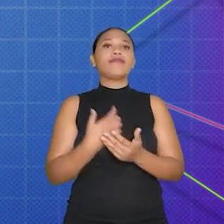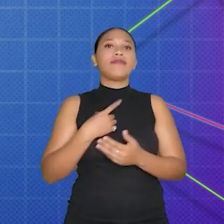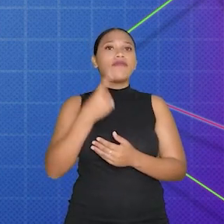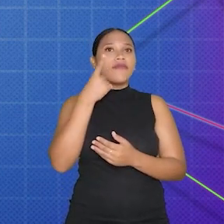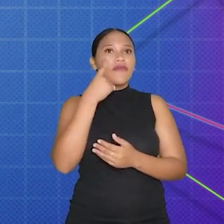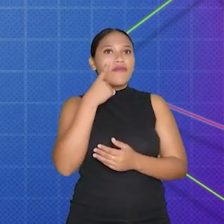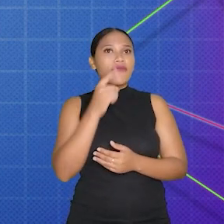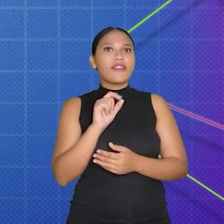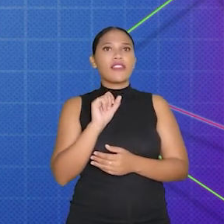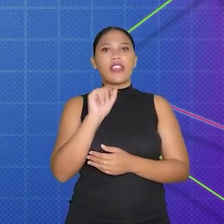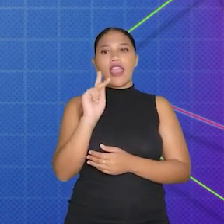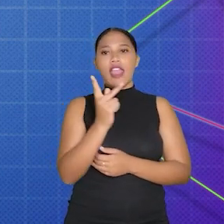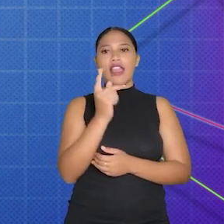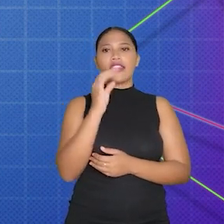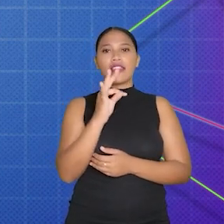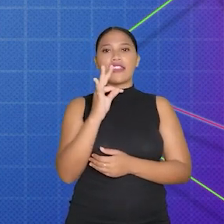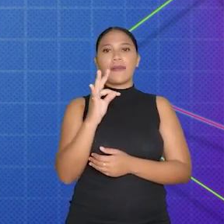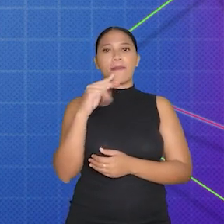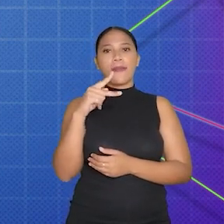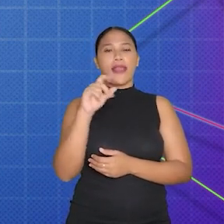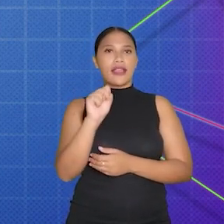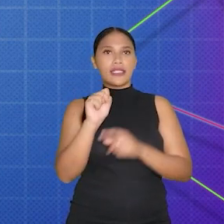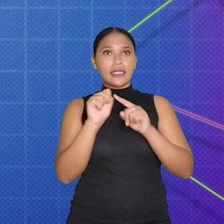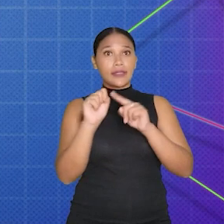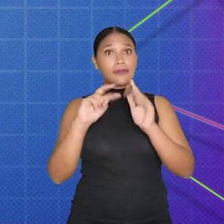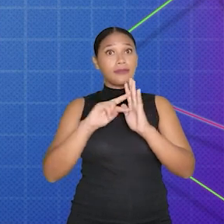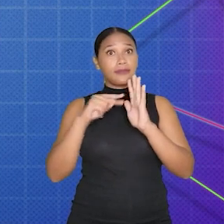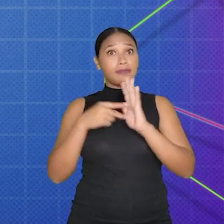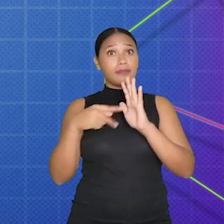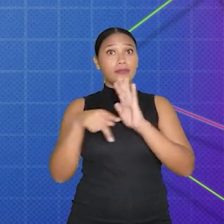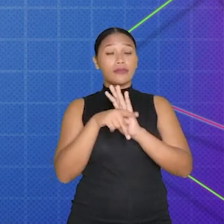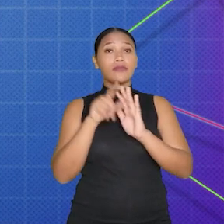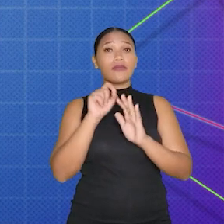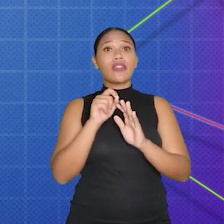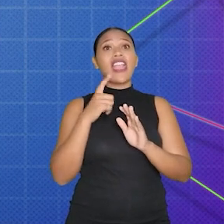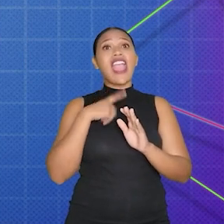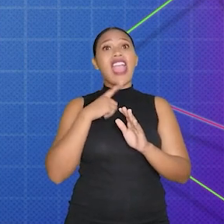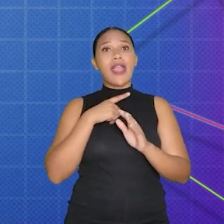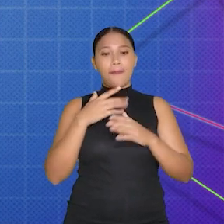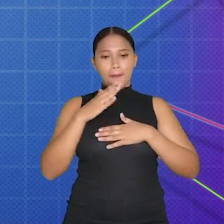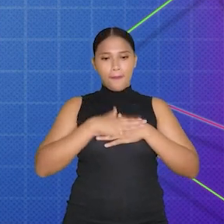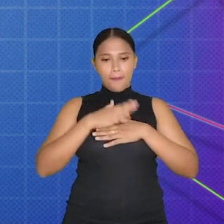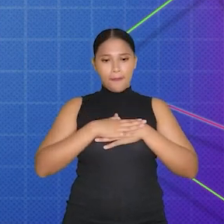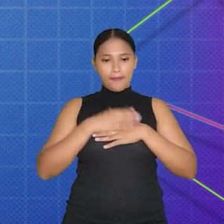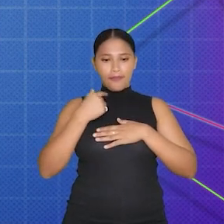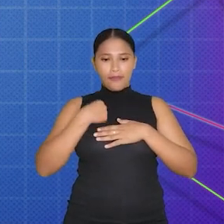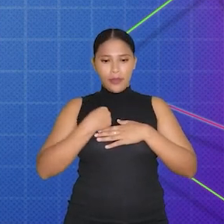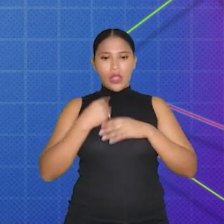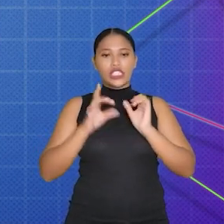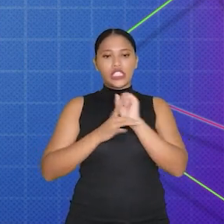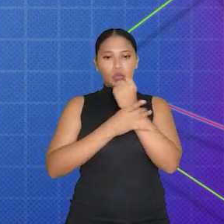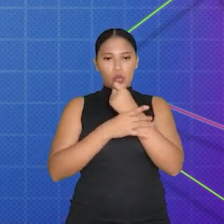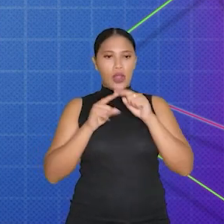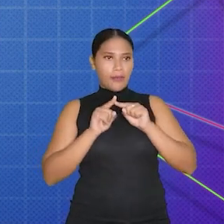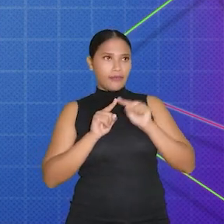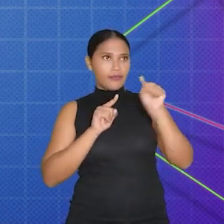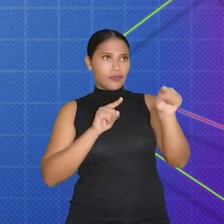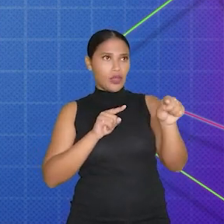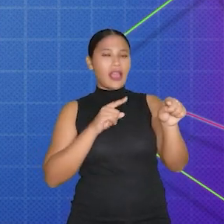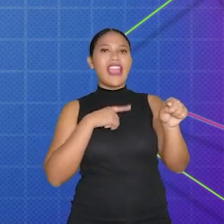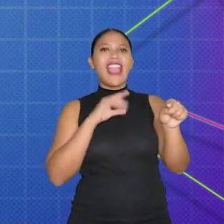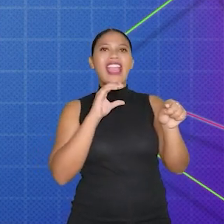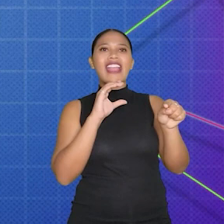elemento. Verifique se o site usa HTTPS, o que significa que suas informações são criptografadas e